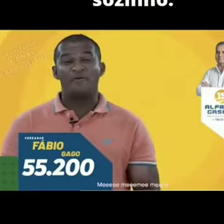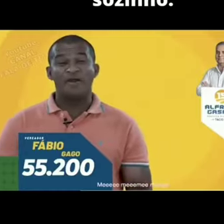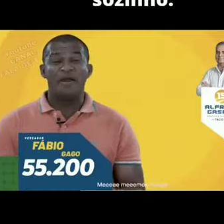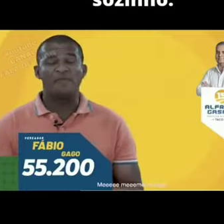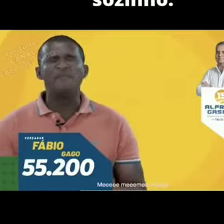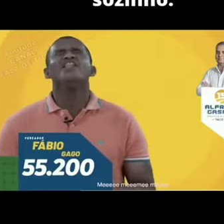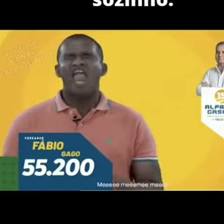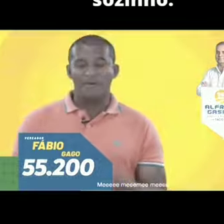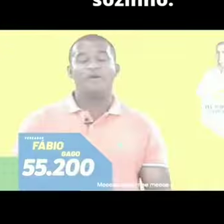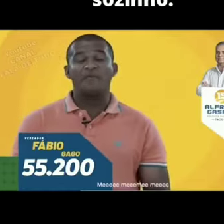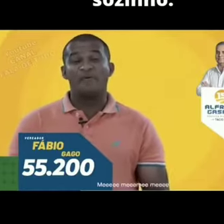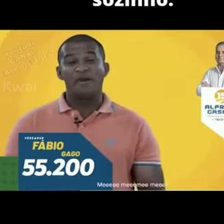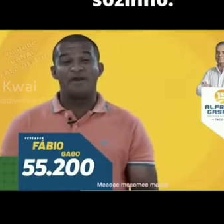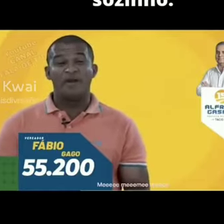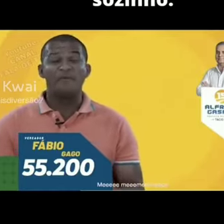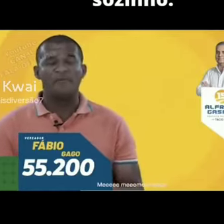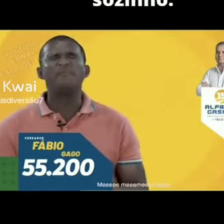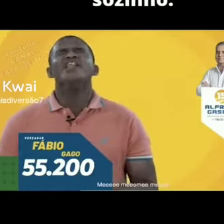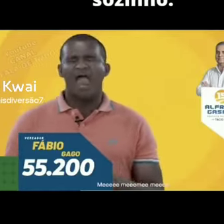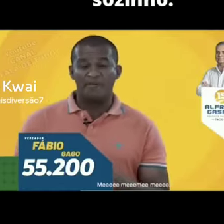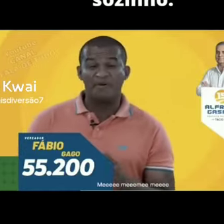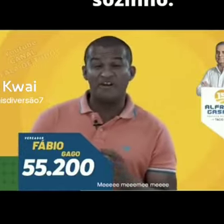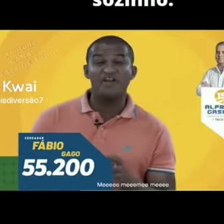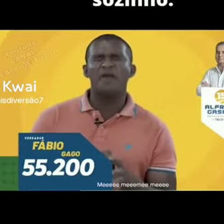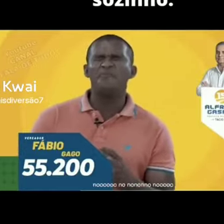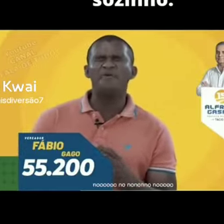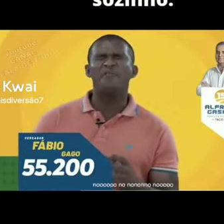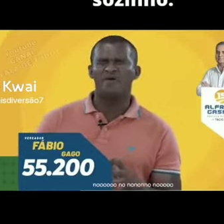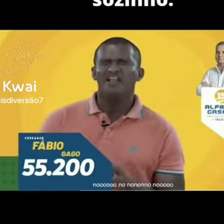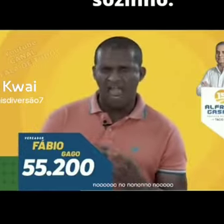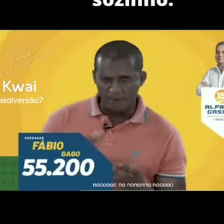Já esse nem falar consegue.